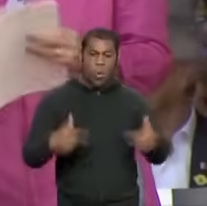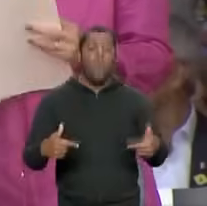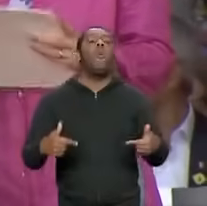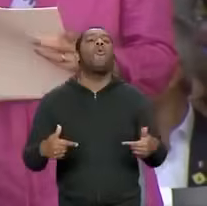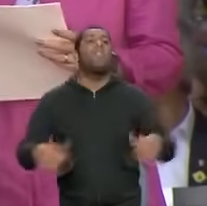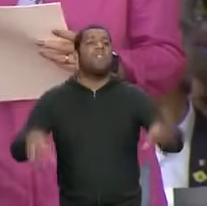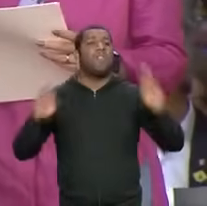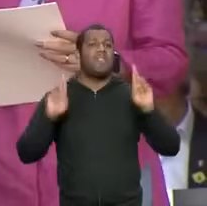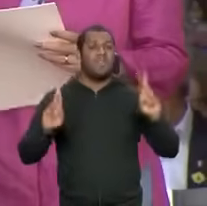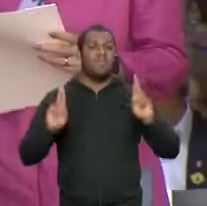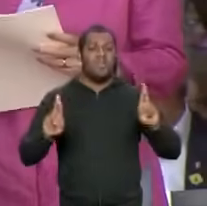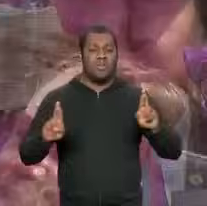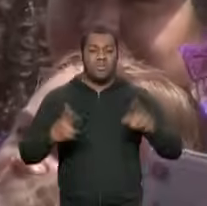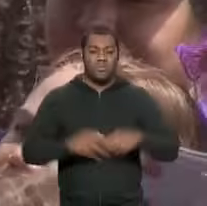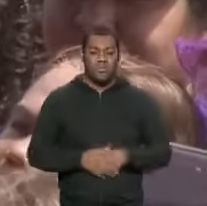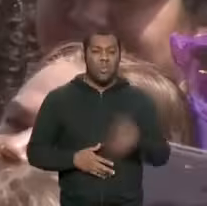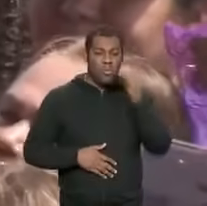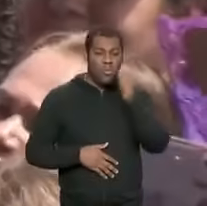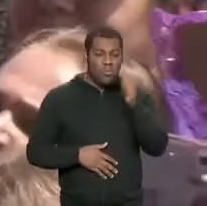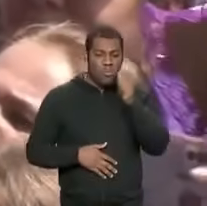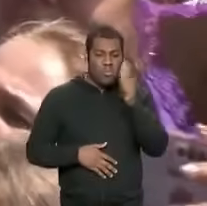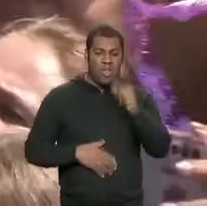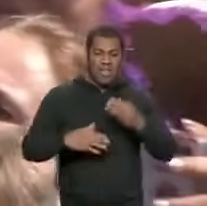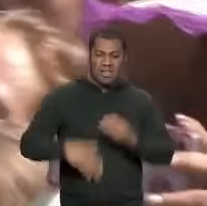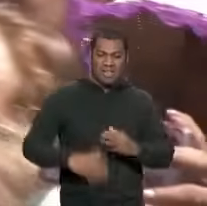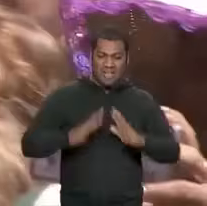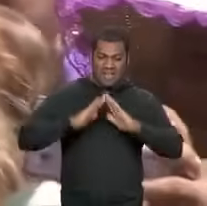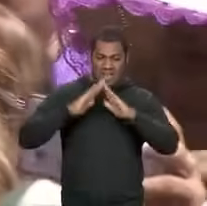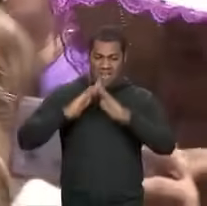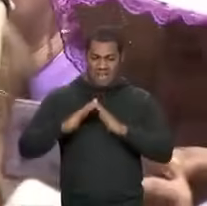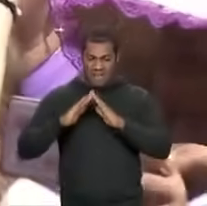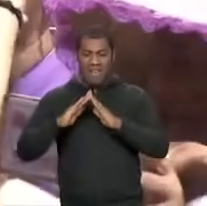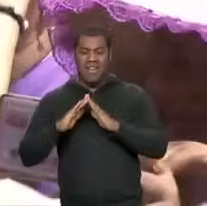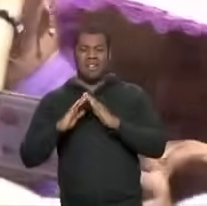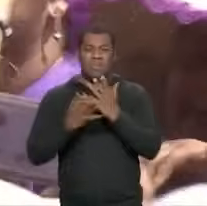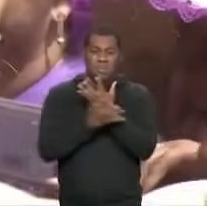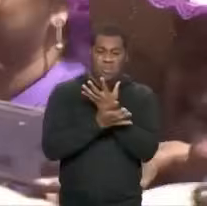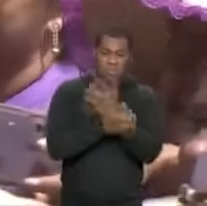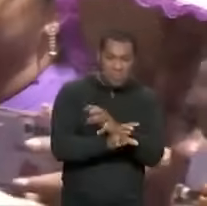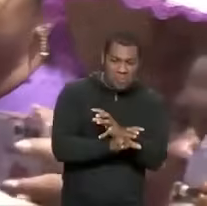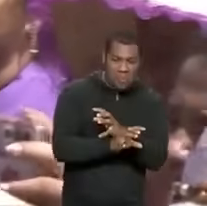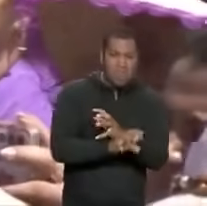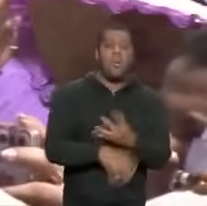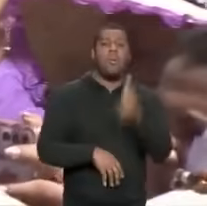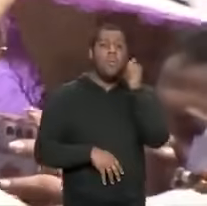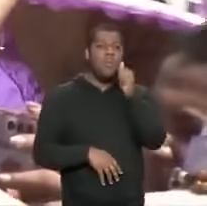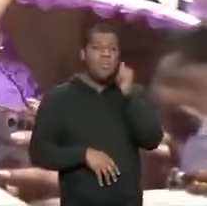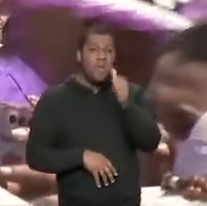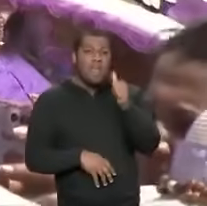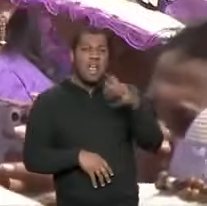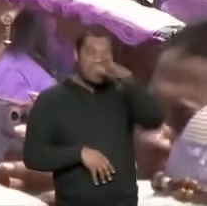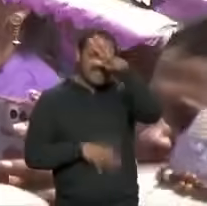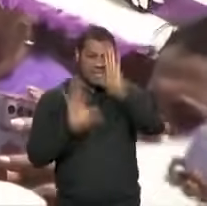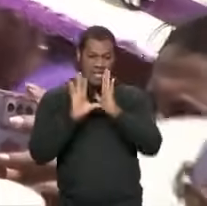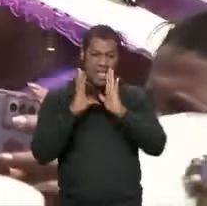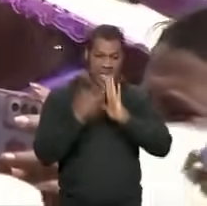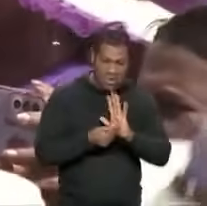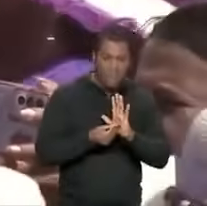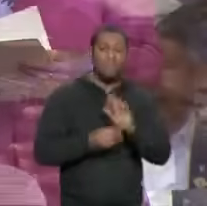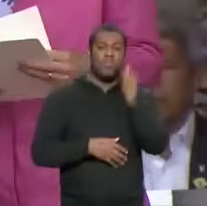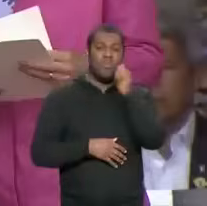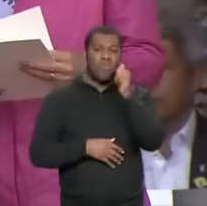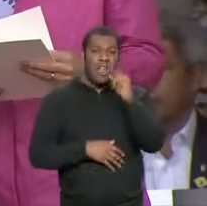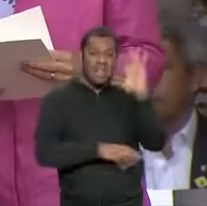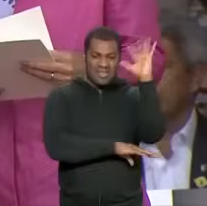esperança mulheres do Cerrado mulheres da Caatinga mulher e da Amazônia mulheres da Mata